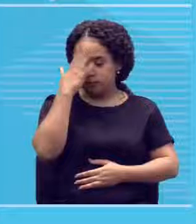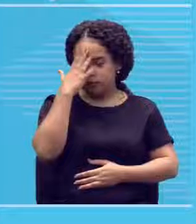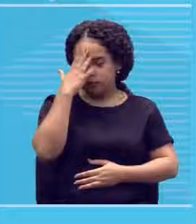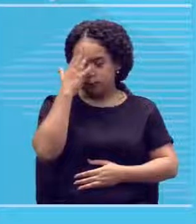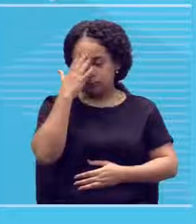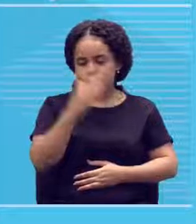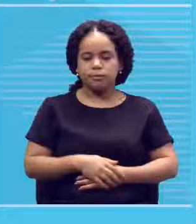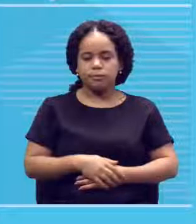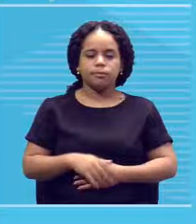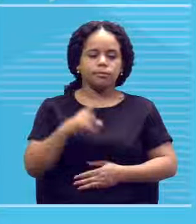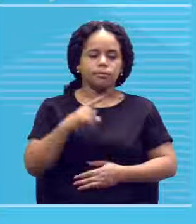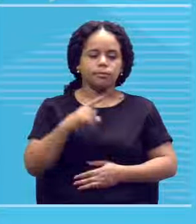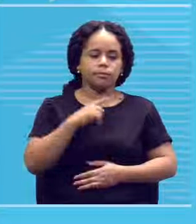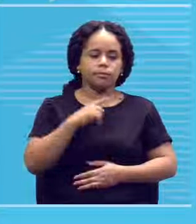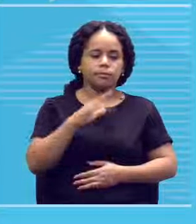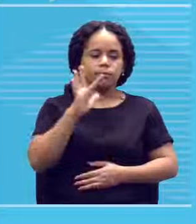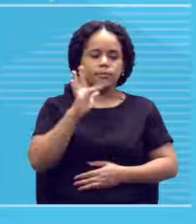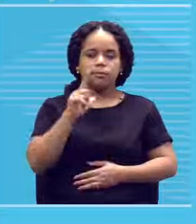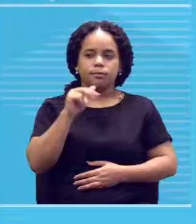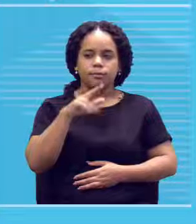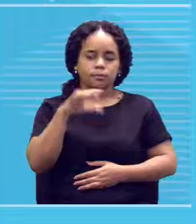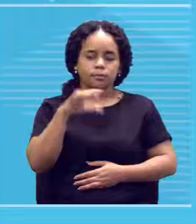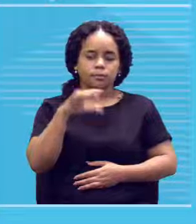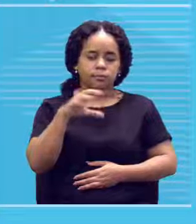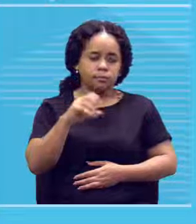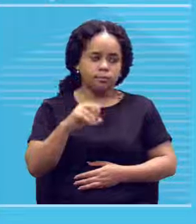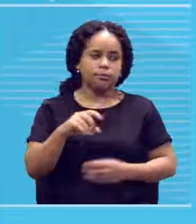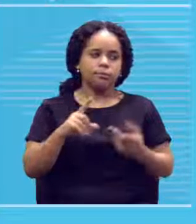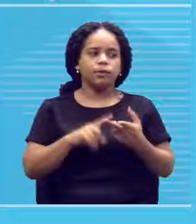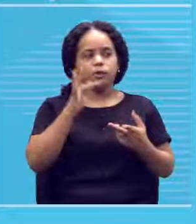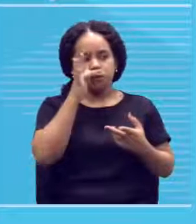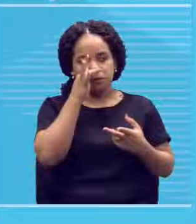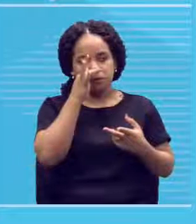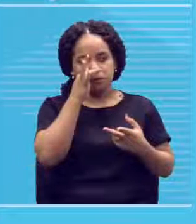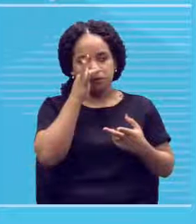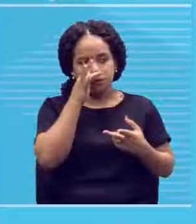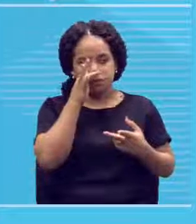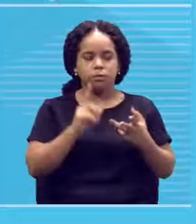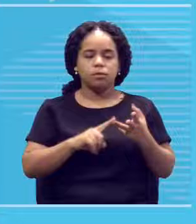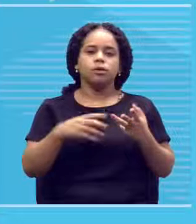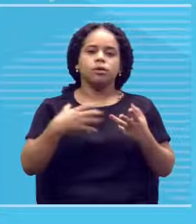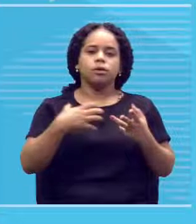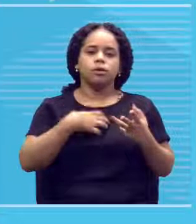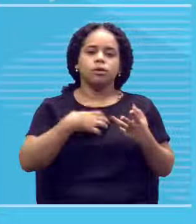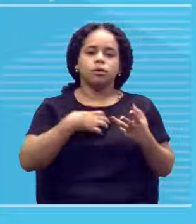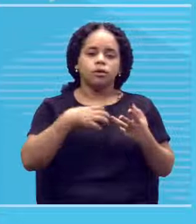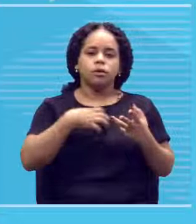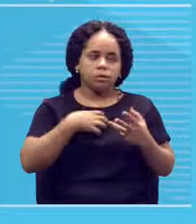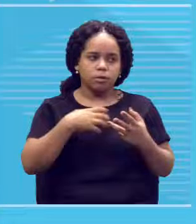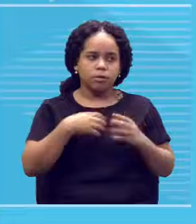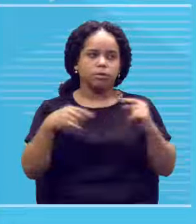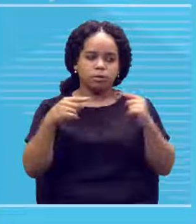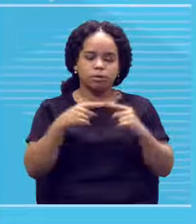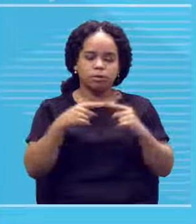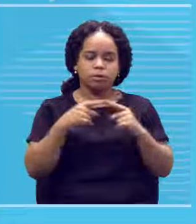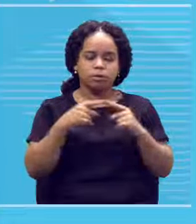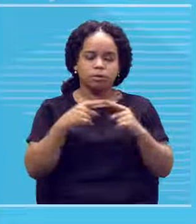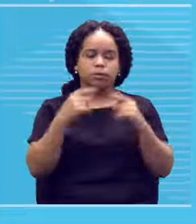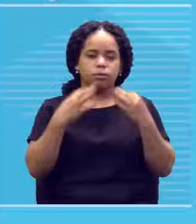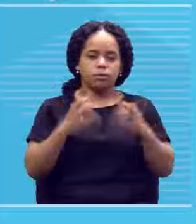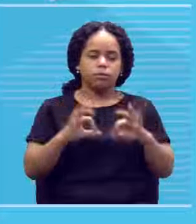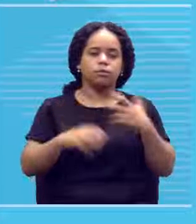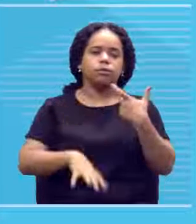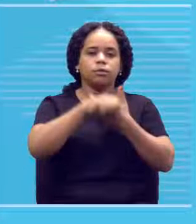Aí felino flor e sentimentos são hiperônimos de gato rosa e amor